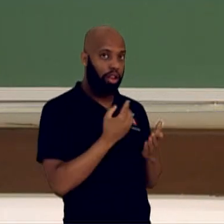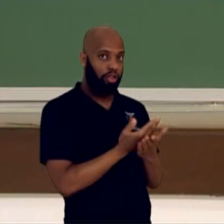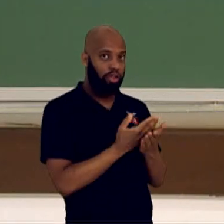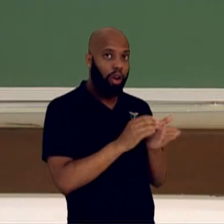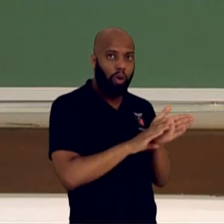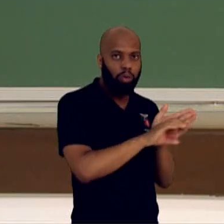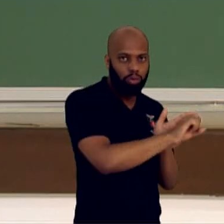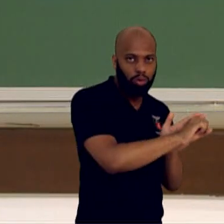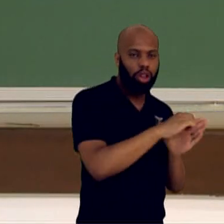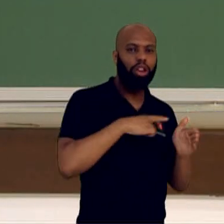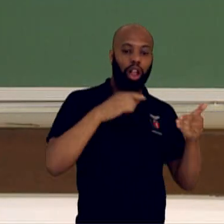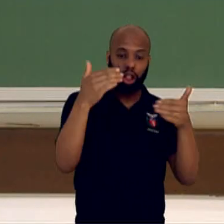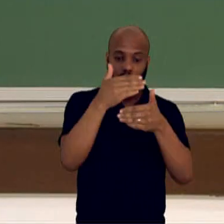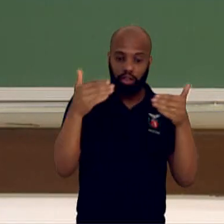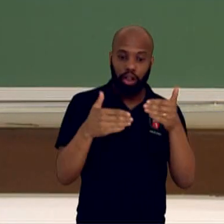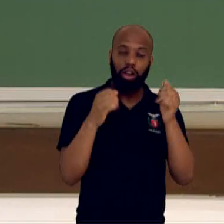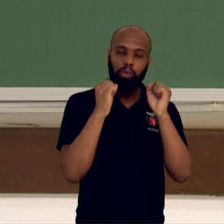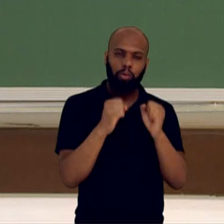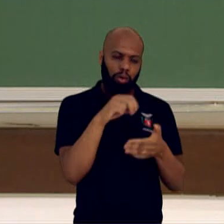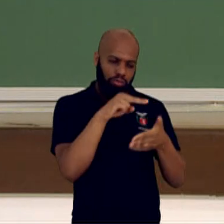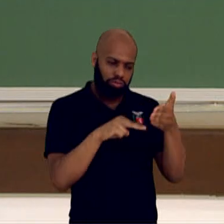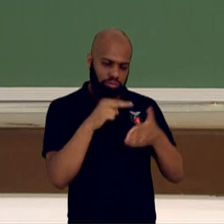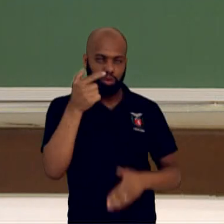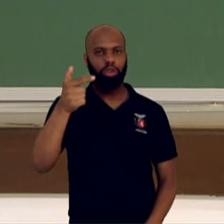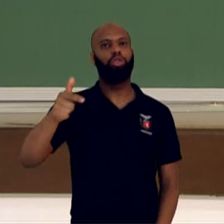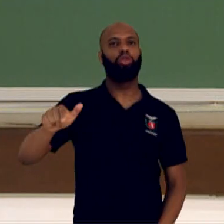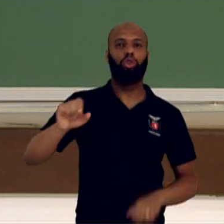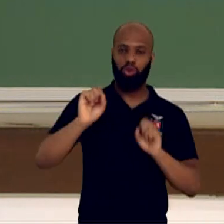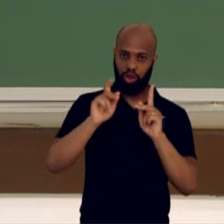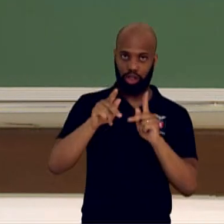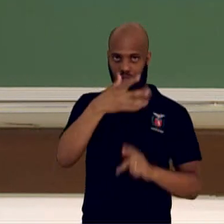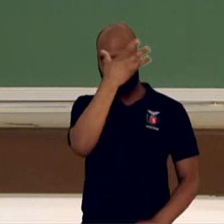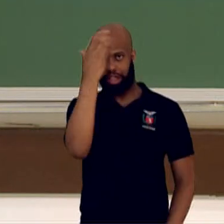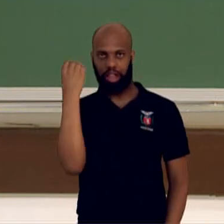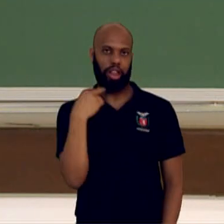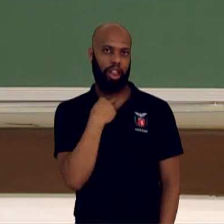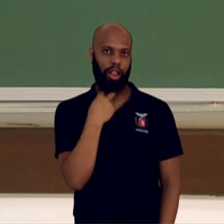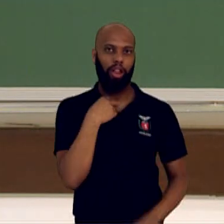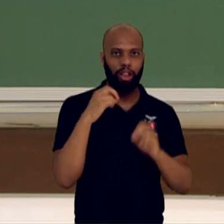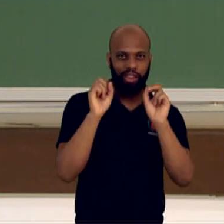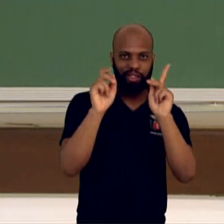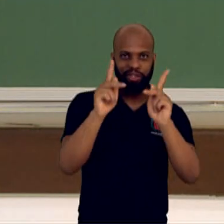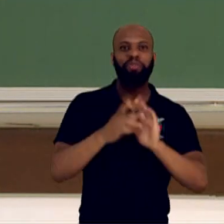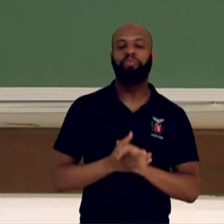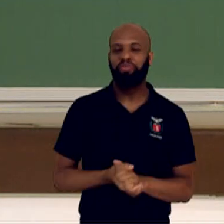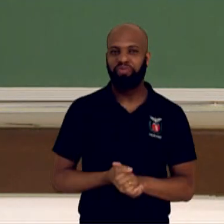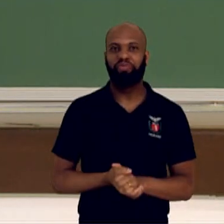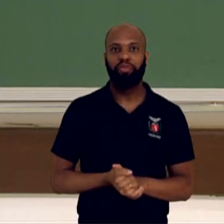slides, que você pode dar uma lida novamente, certo? Para não esquecer, tudo bem?